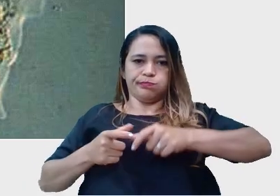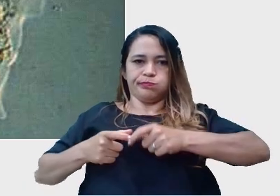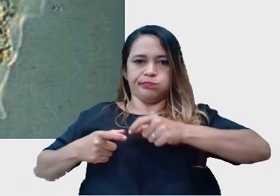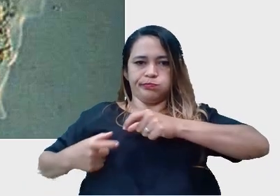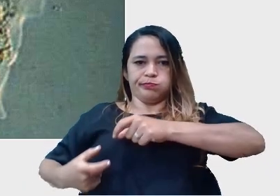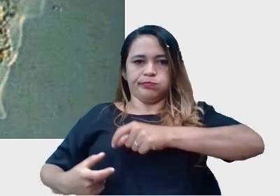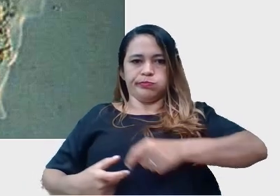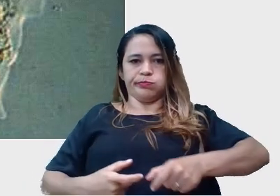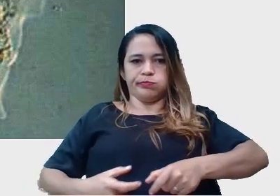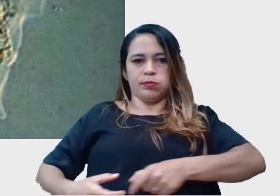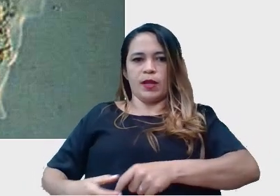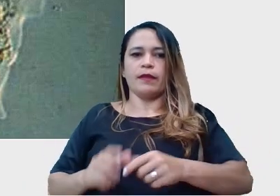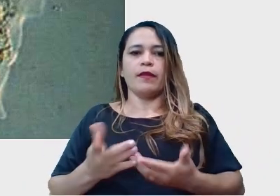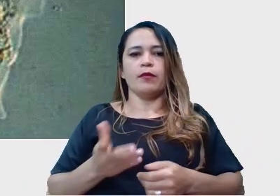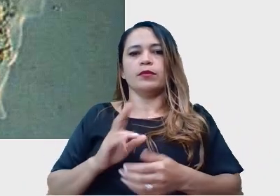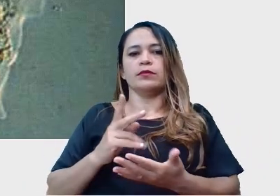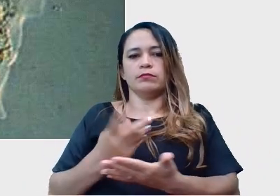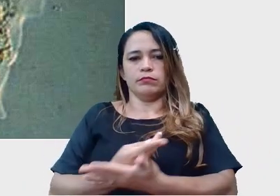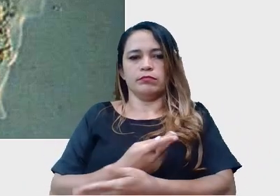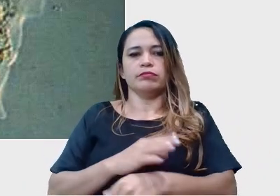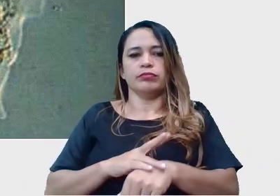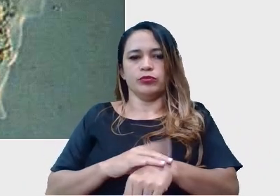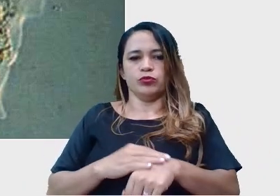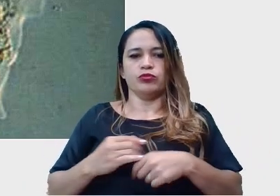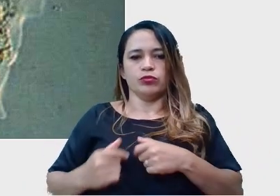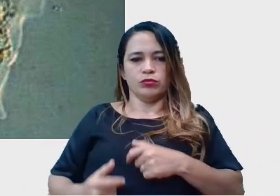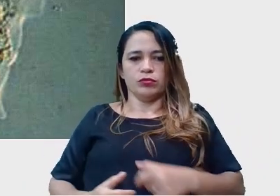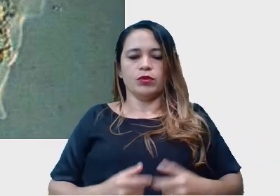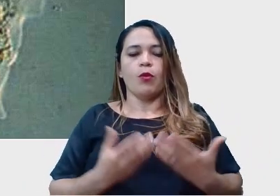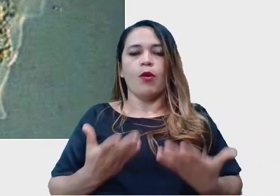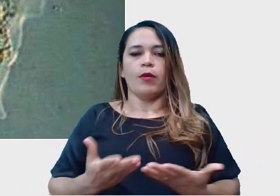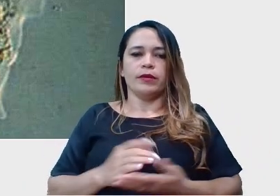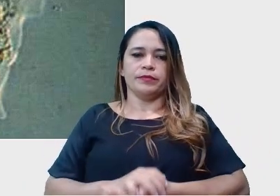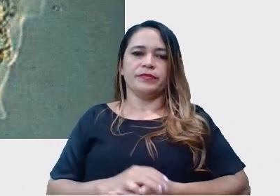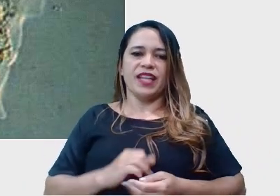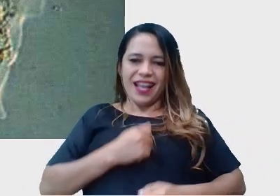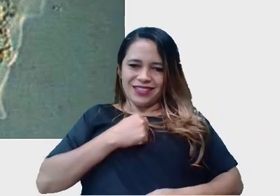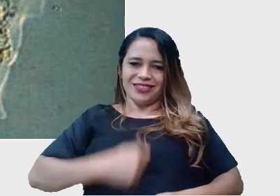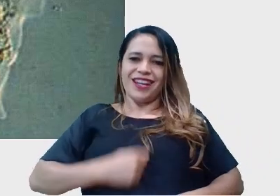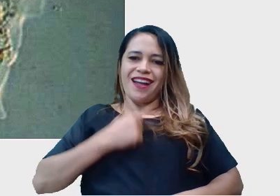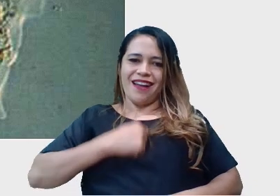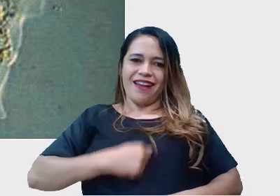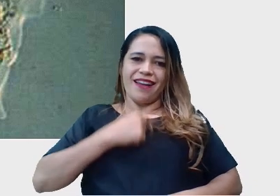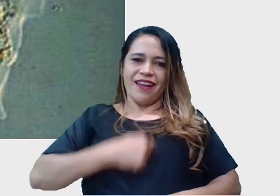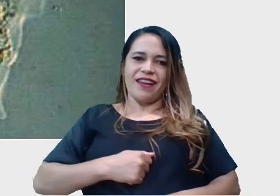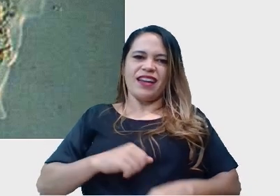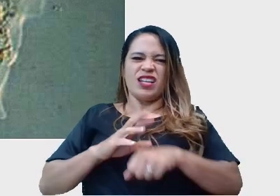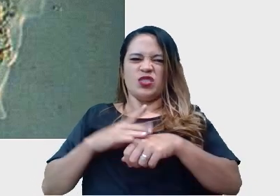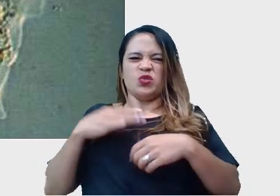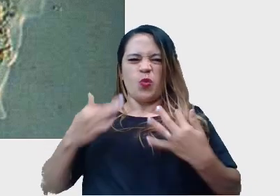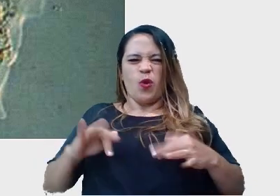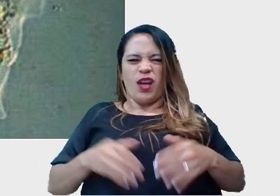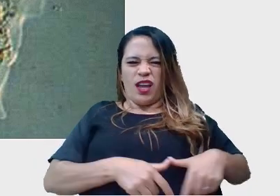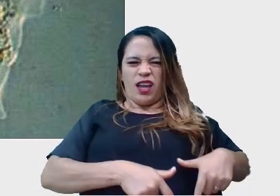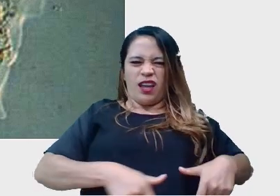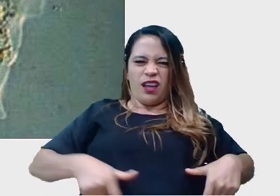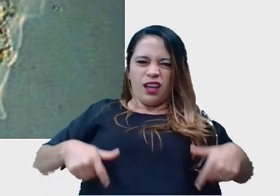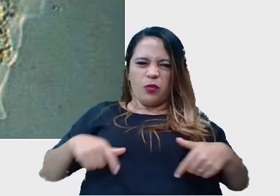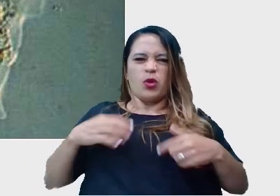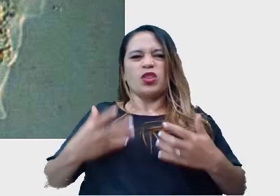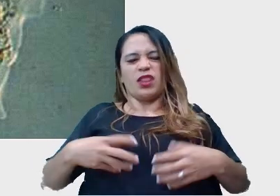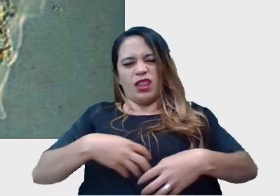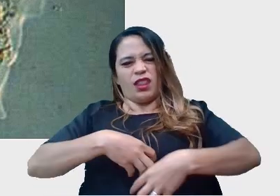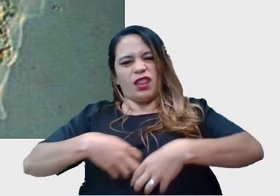intestino, os sintomas estão relacionados com o nosso intestino, que são a diarreia, cólica, pode causar um pouquinho de